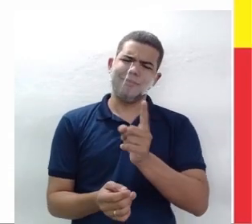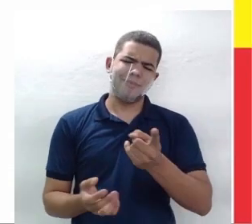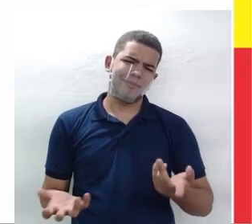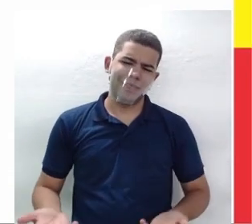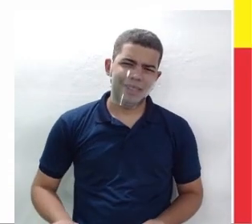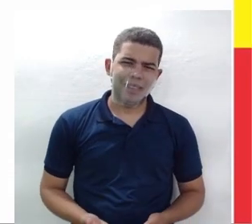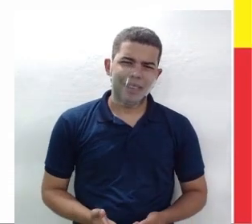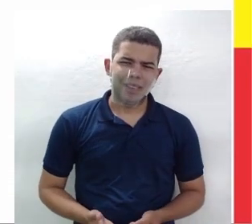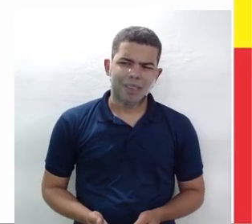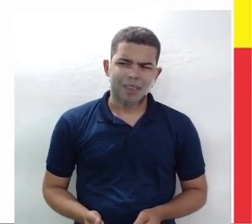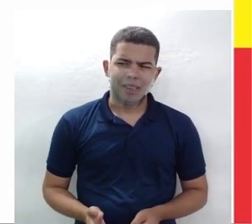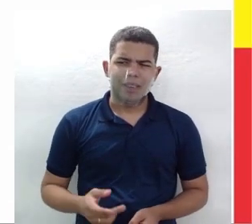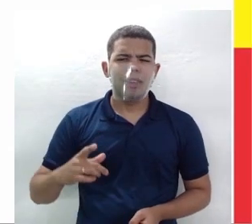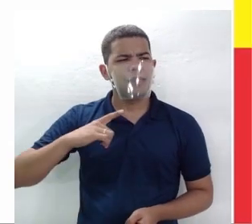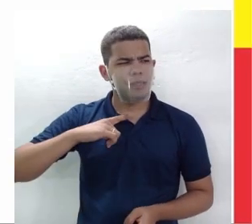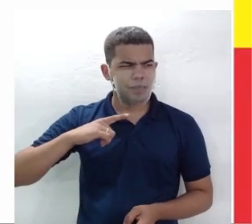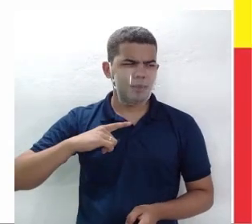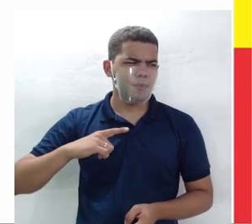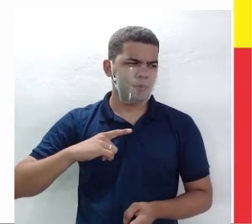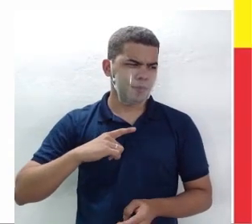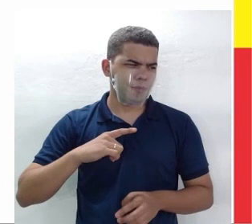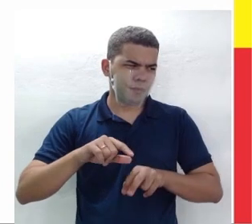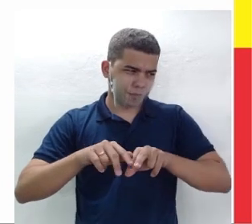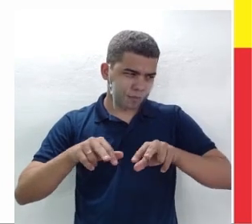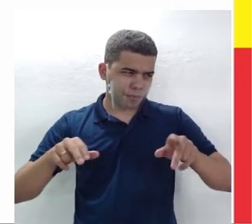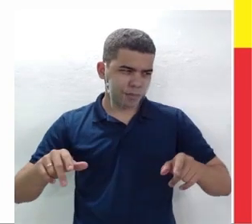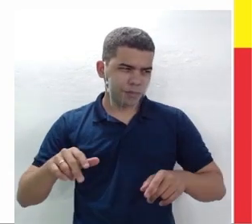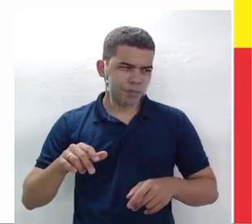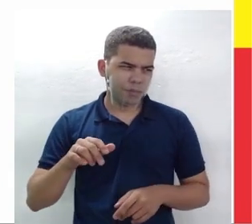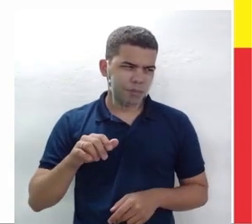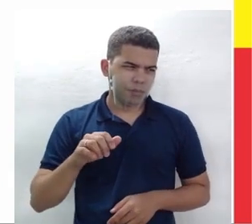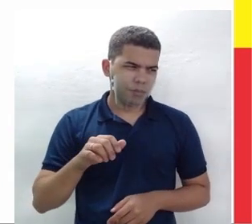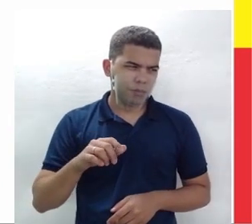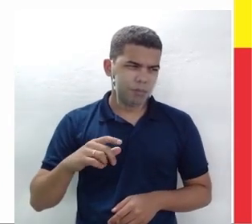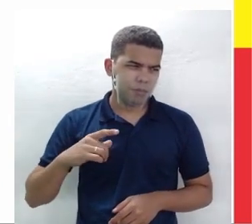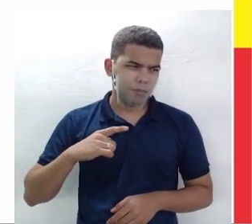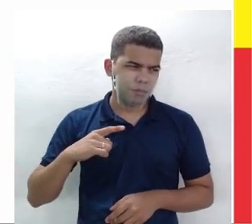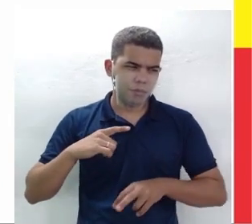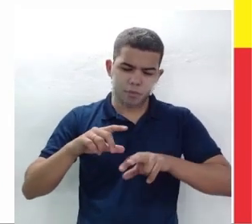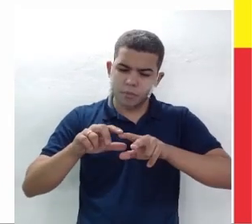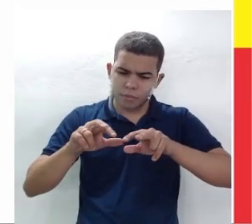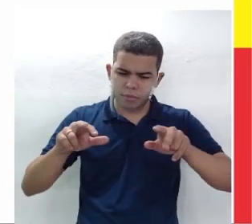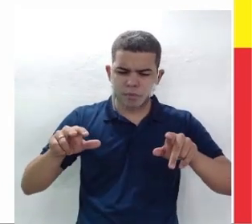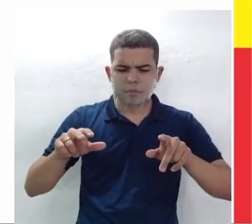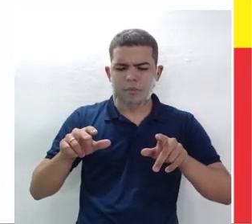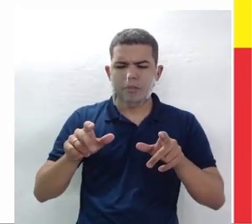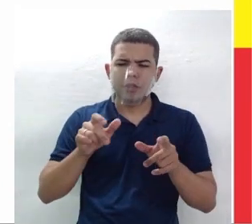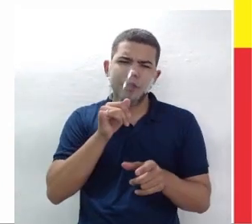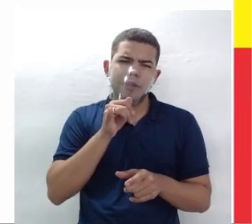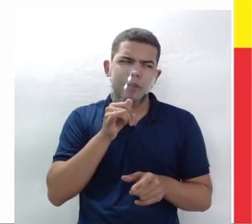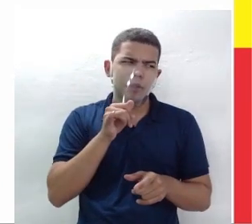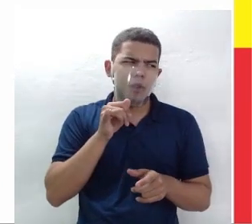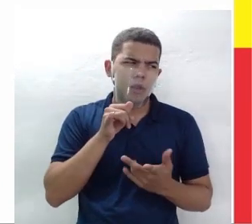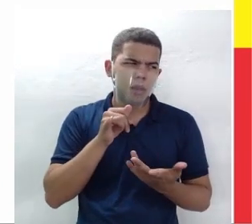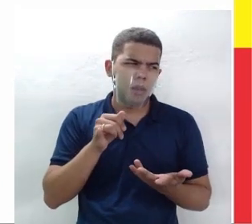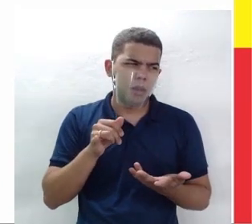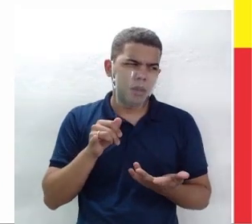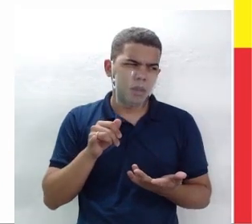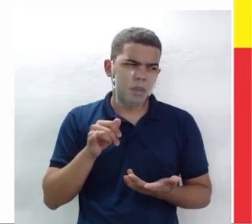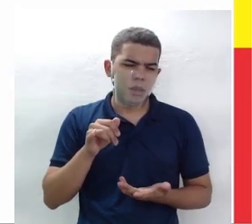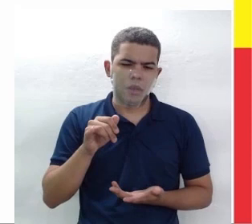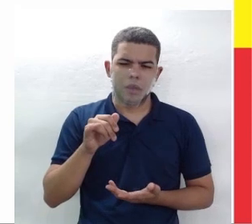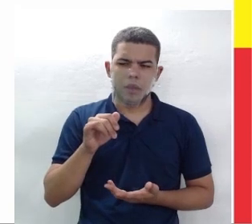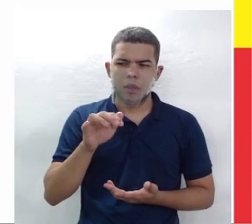são autrotróficos e o organismo que é heterotrófico. Quando se fala dos organismos que